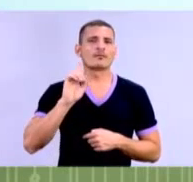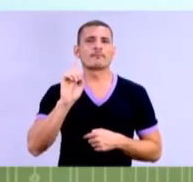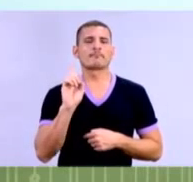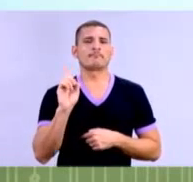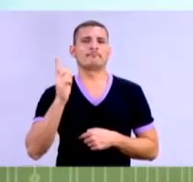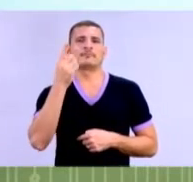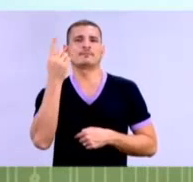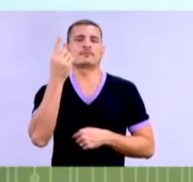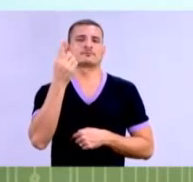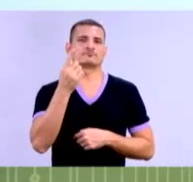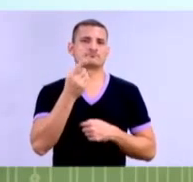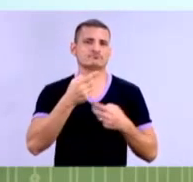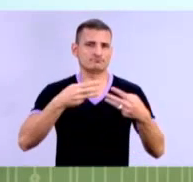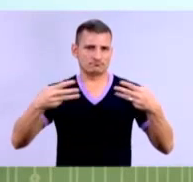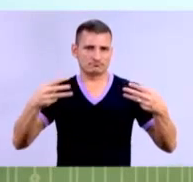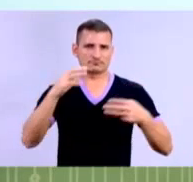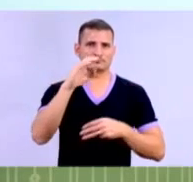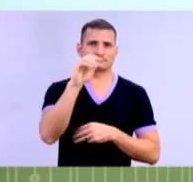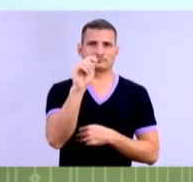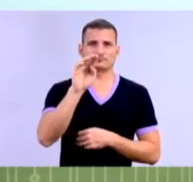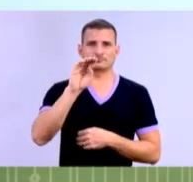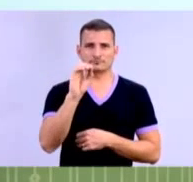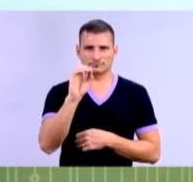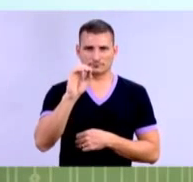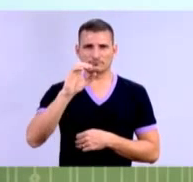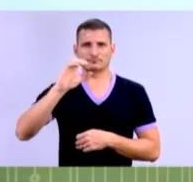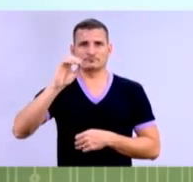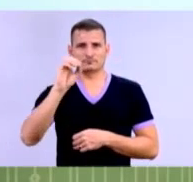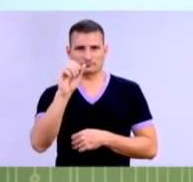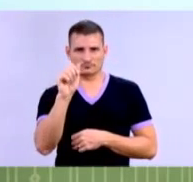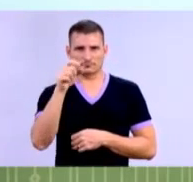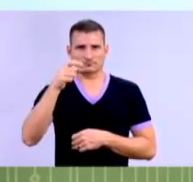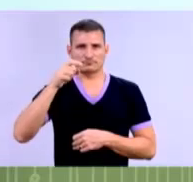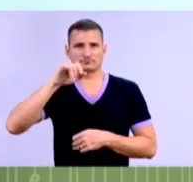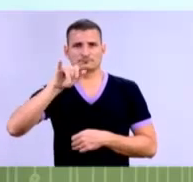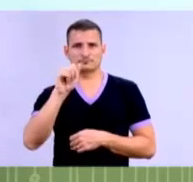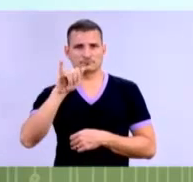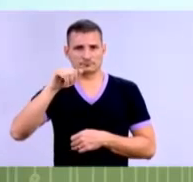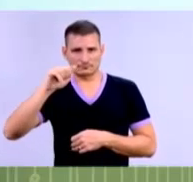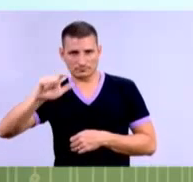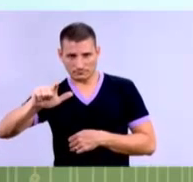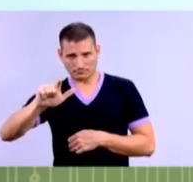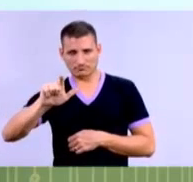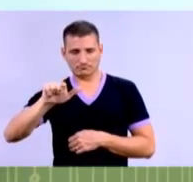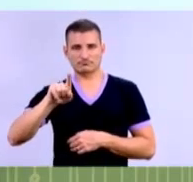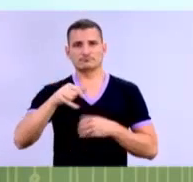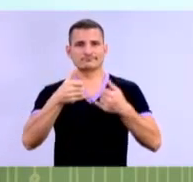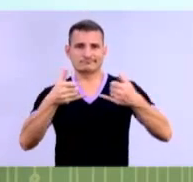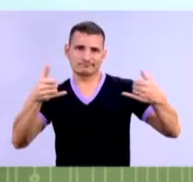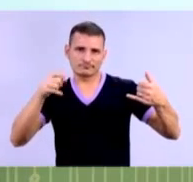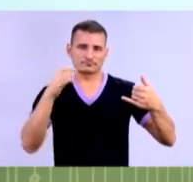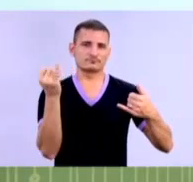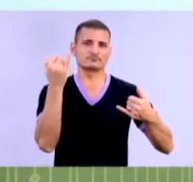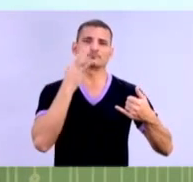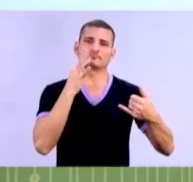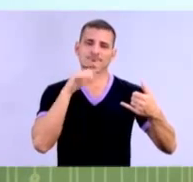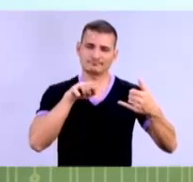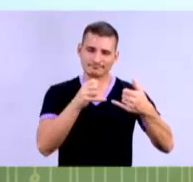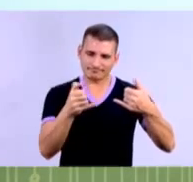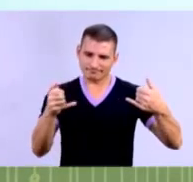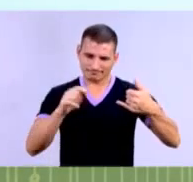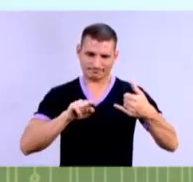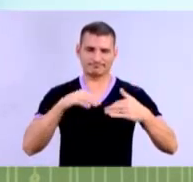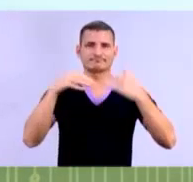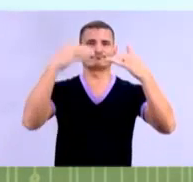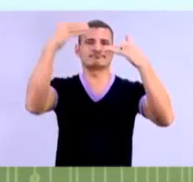cabo coaxial. Vamos conhecê-lo um pouquinho, porque é importante a gente conhecer a história, é importante conhecer a evolução que houve, correto?